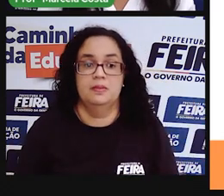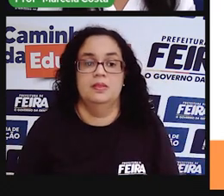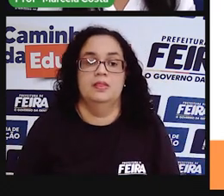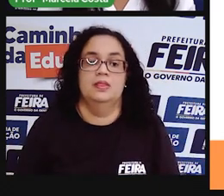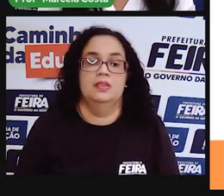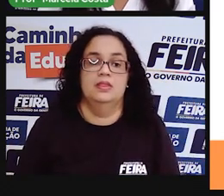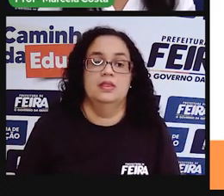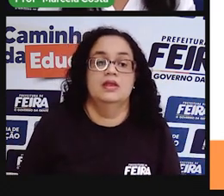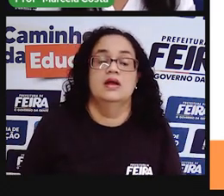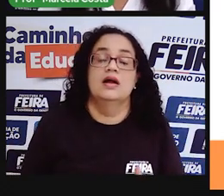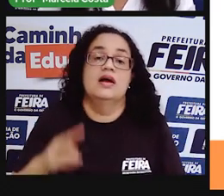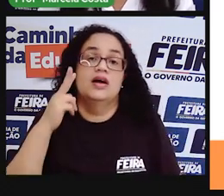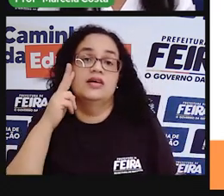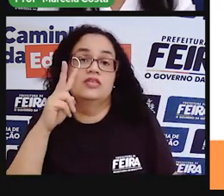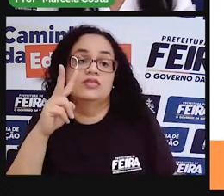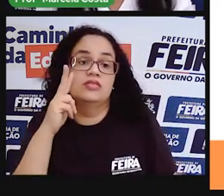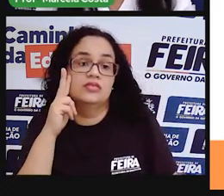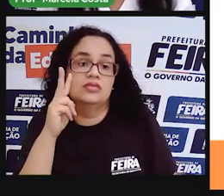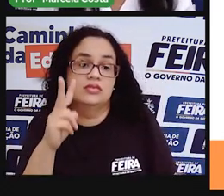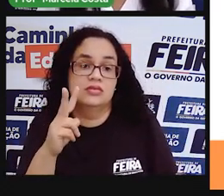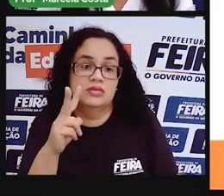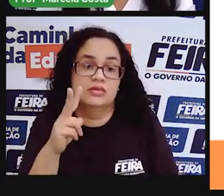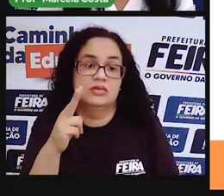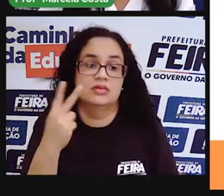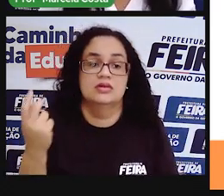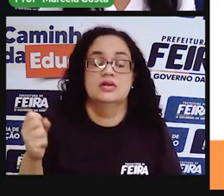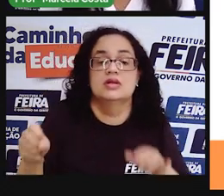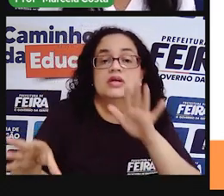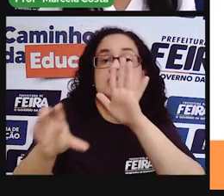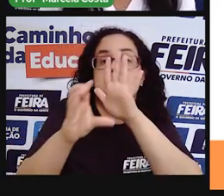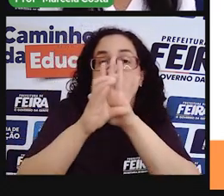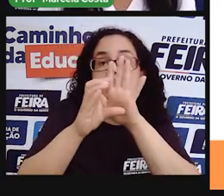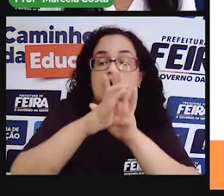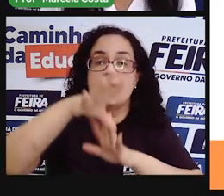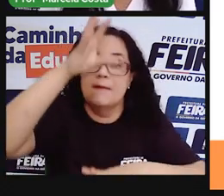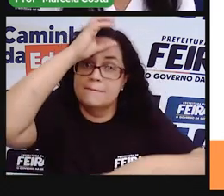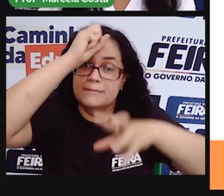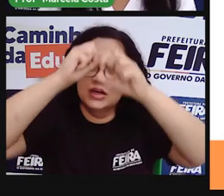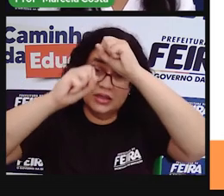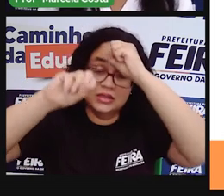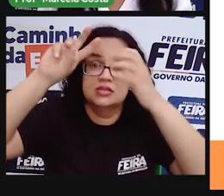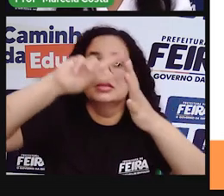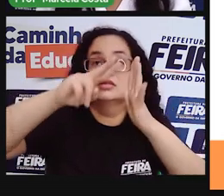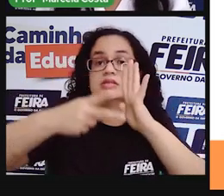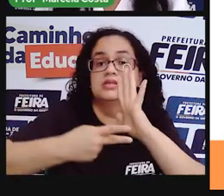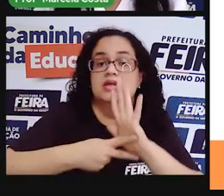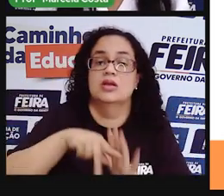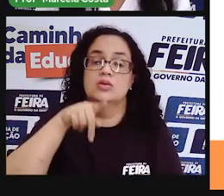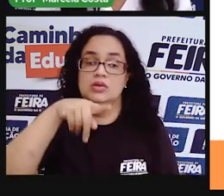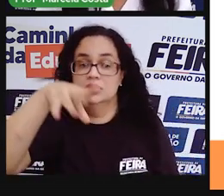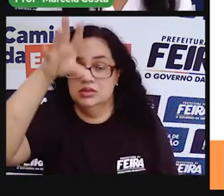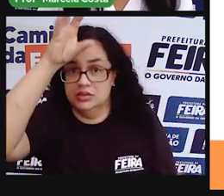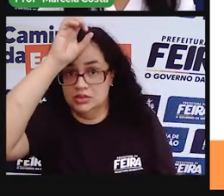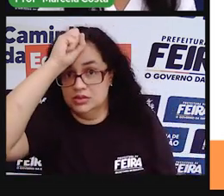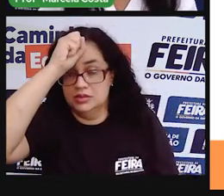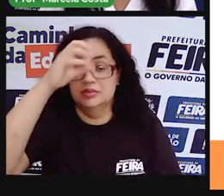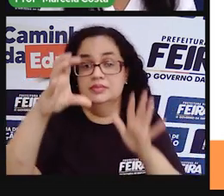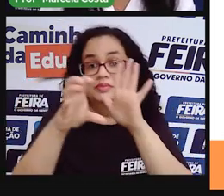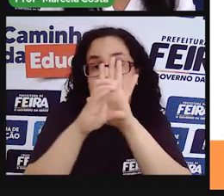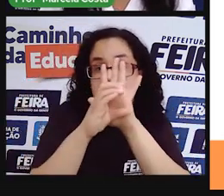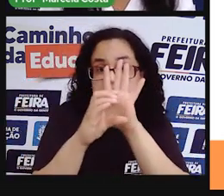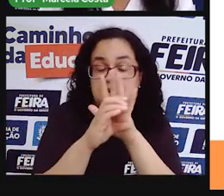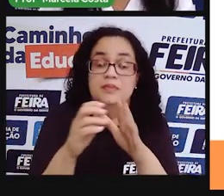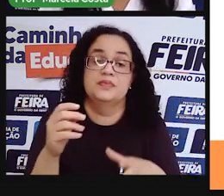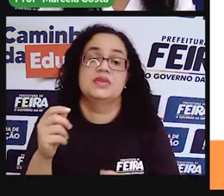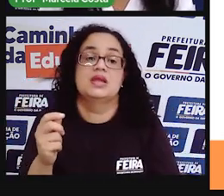a decodificar alguns desses símbolos, a aprender o que é que significa alguns desses símbolos que a gente vai apresentar durante